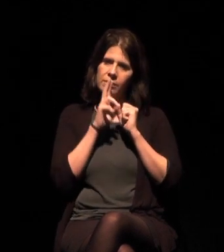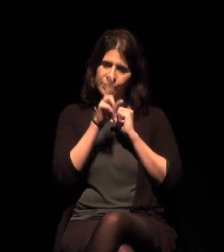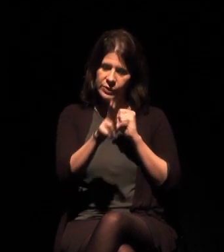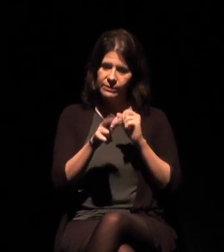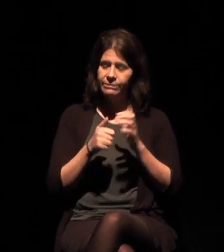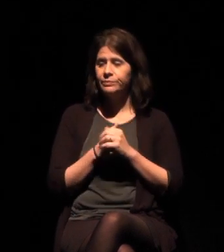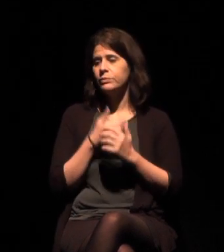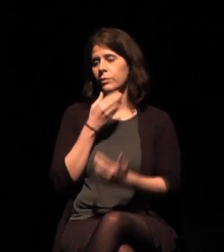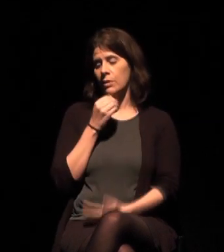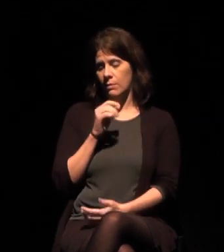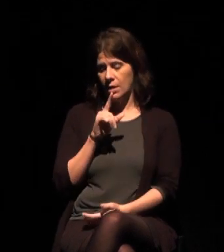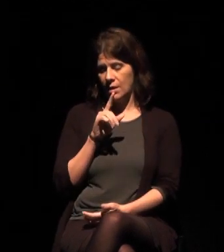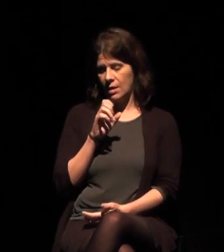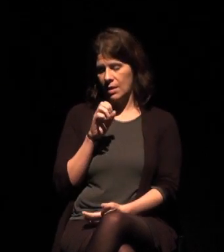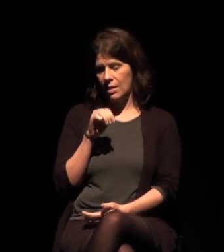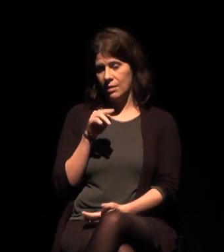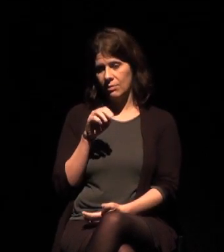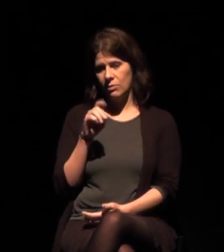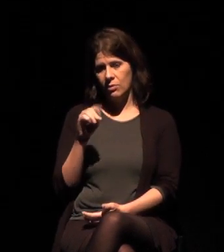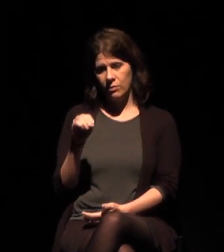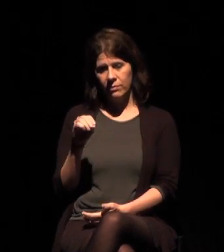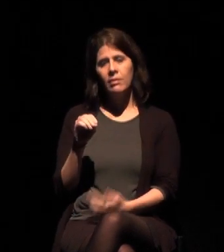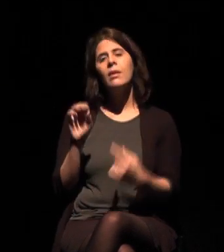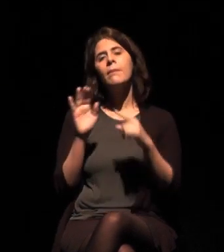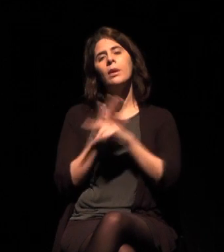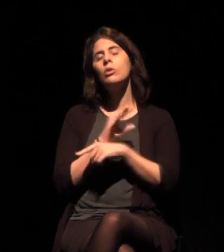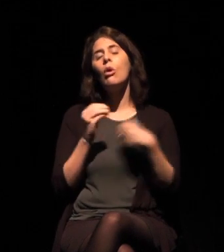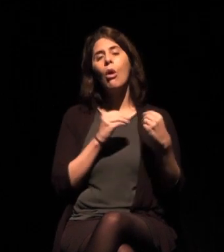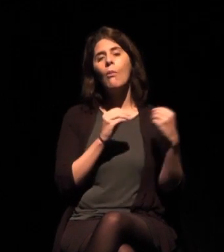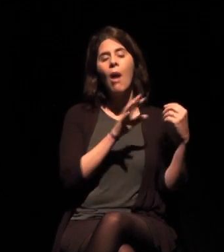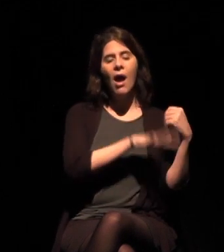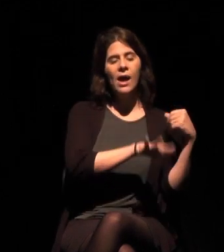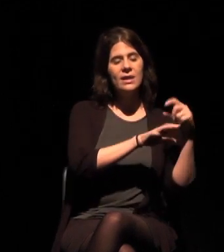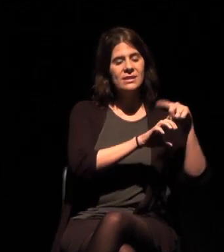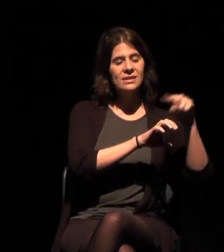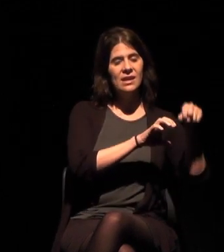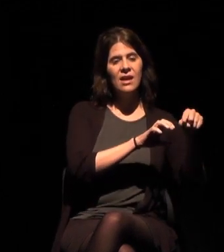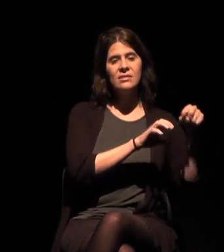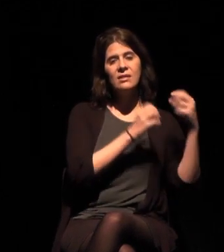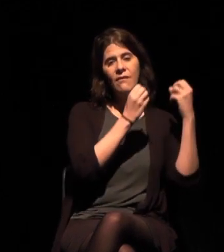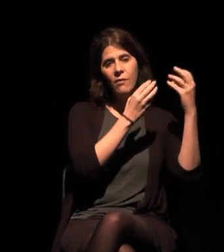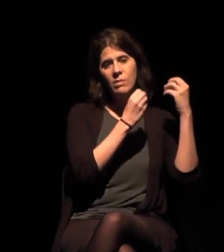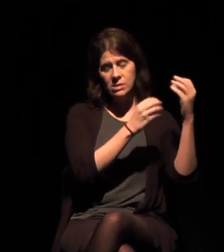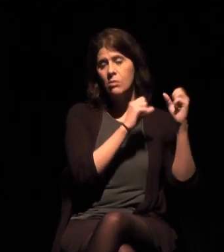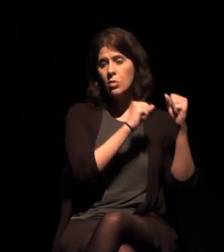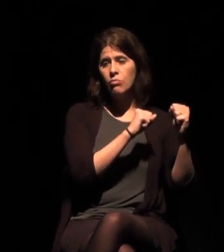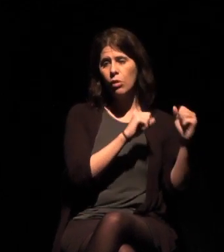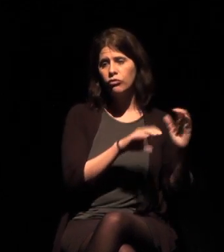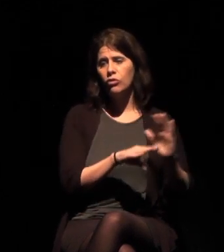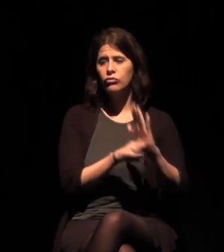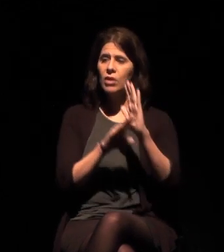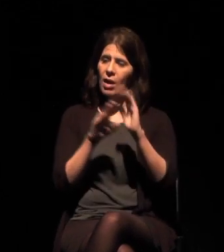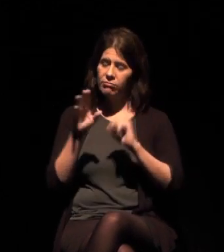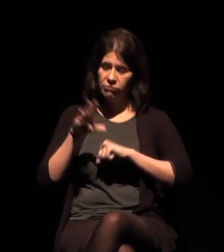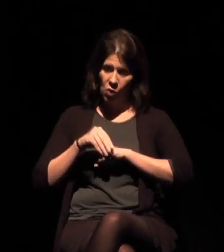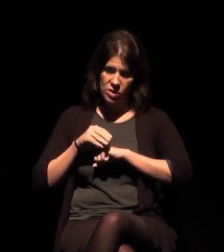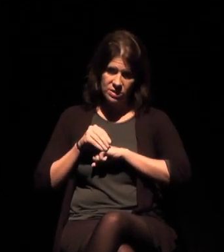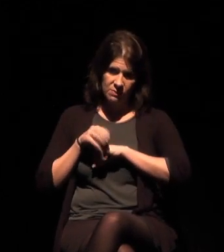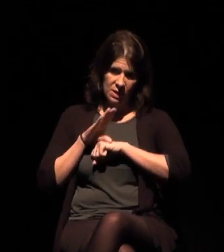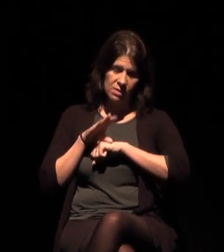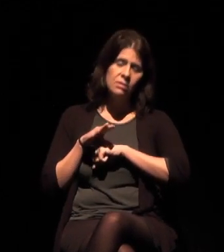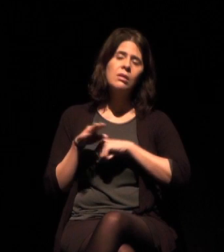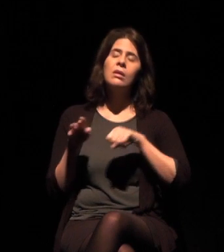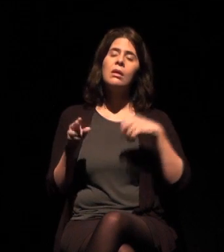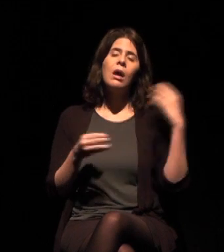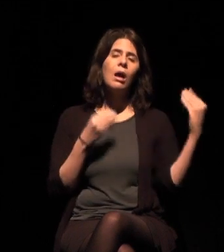perguntou como área de ciência da informação pode contribuir só em representação de conhecimento e se a iniciativas